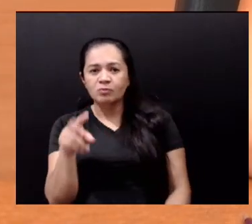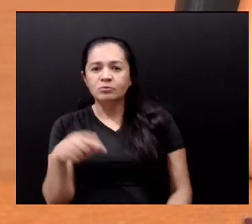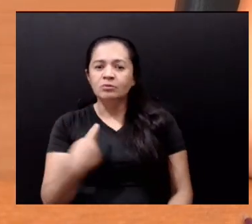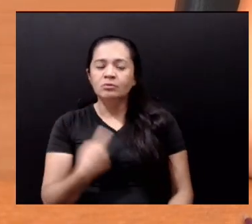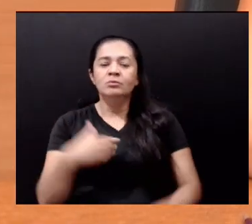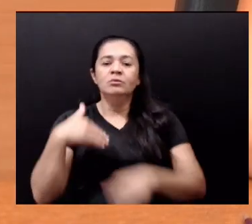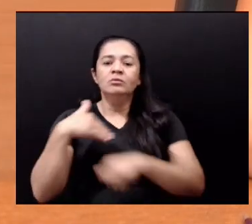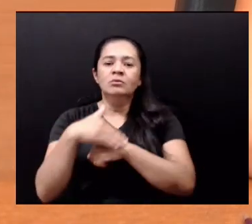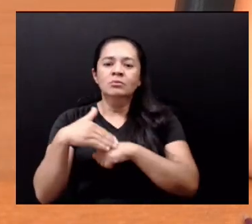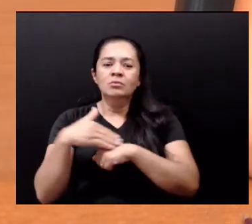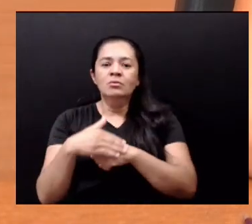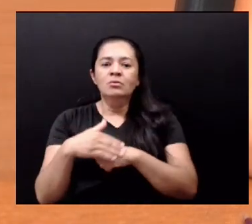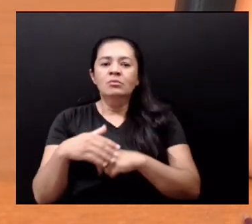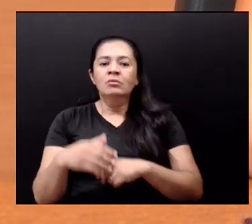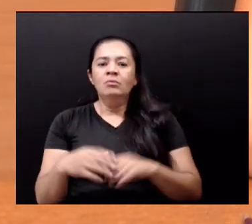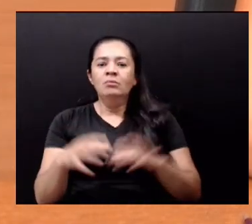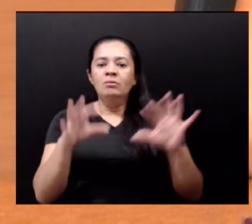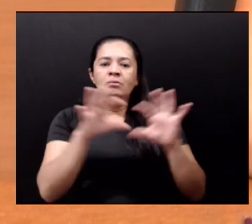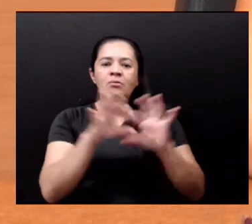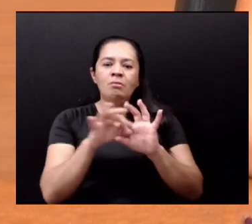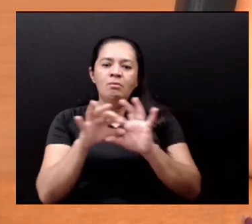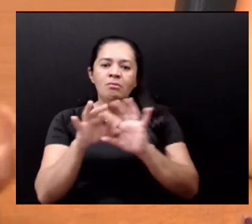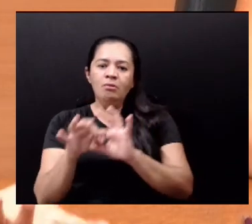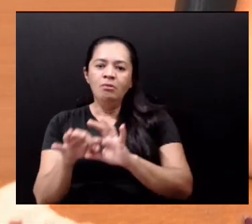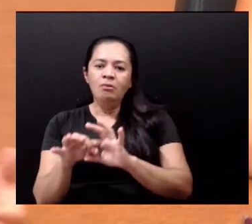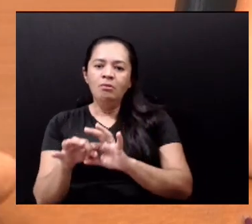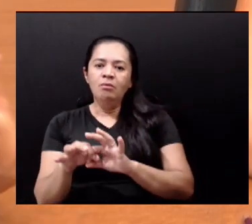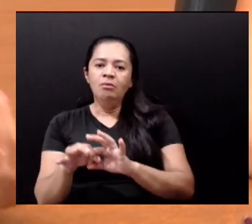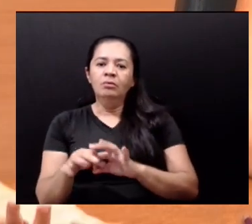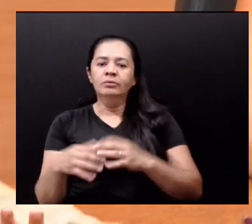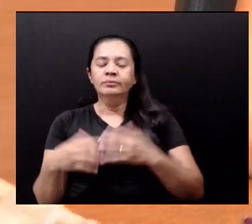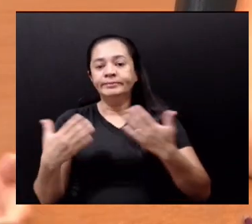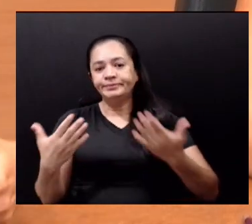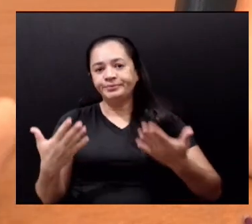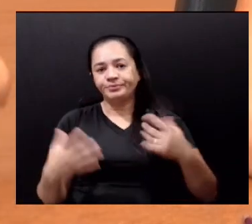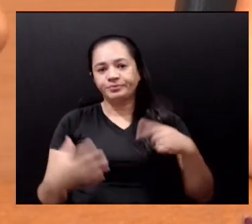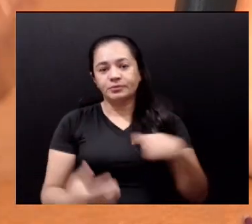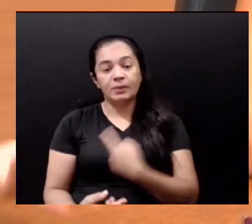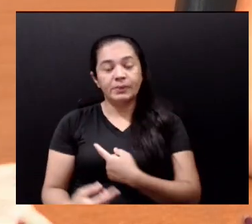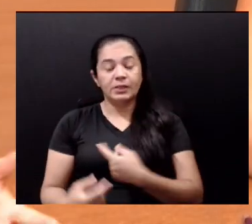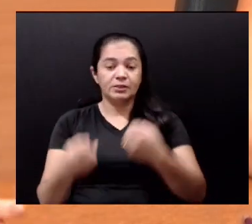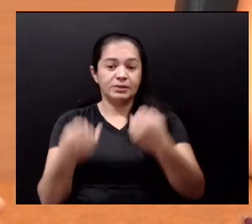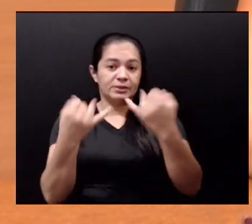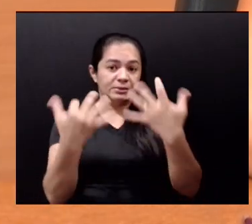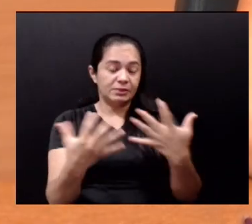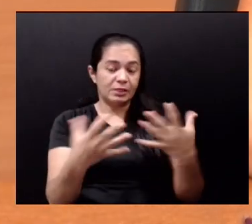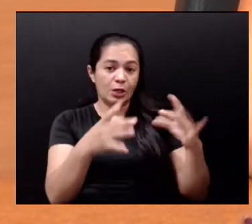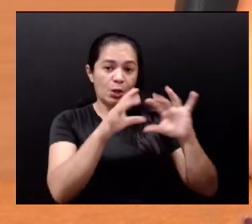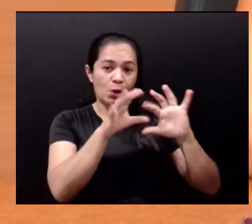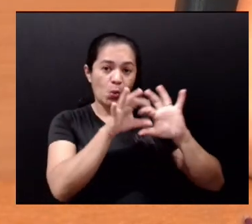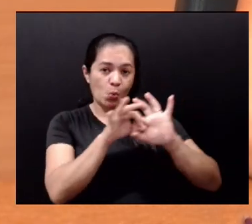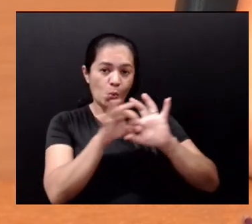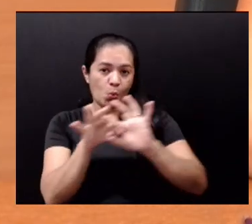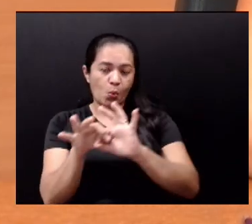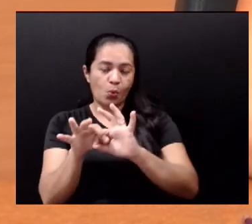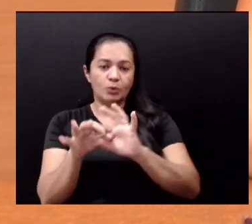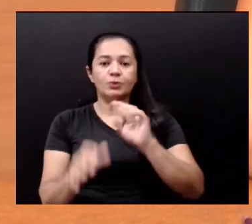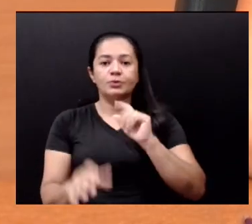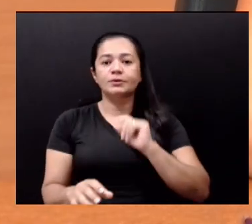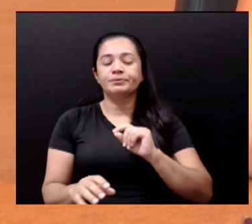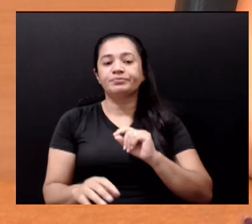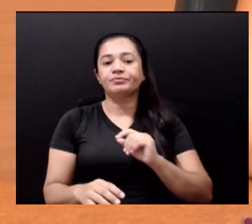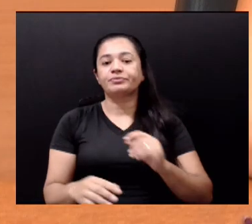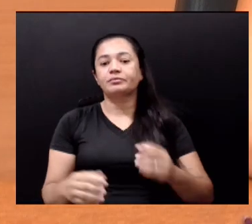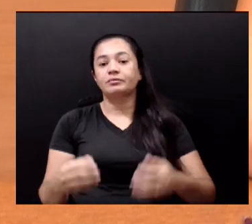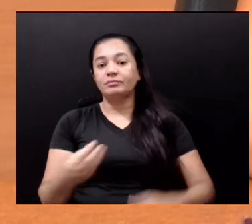um contexto, né? Então, para a gente falar sobre esse contexto, mencionar aqui essa realidade, nós